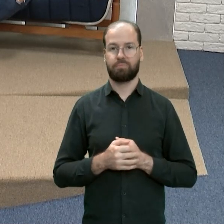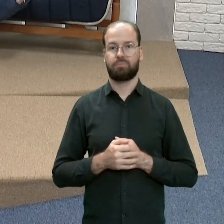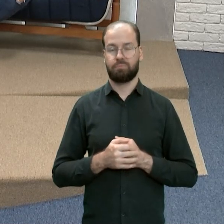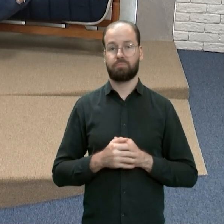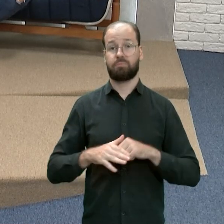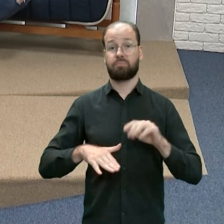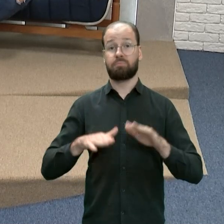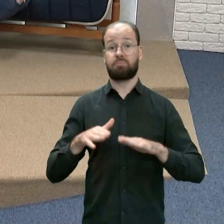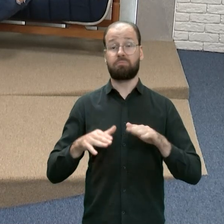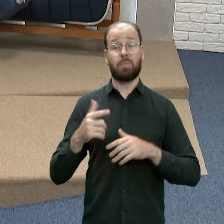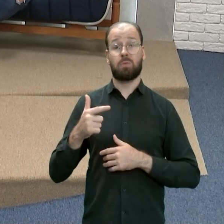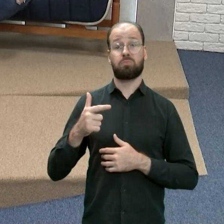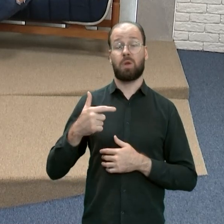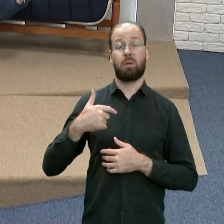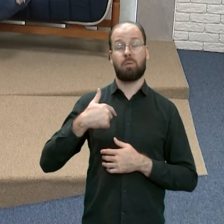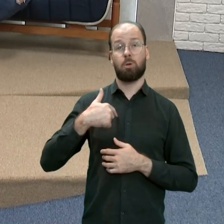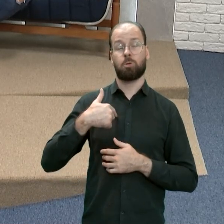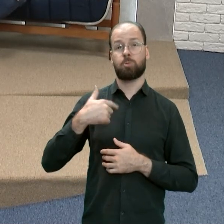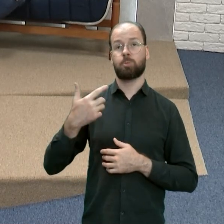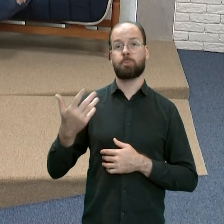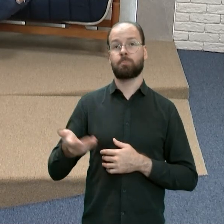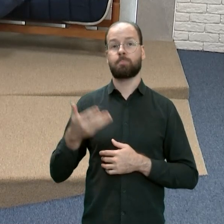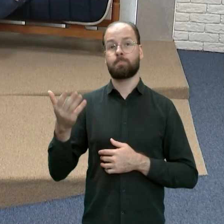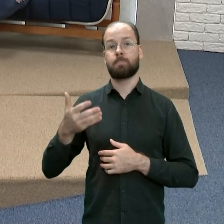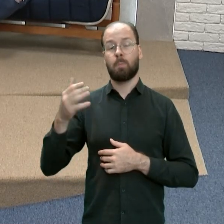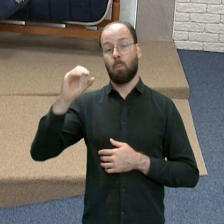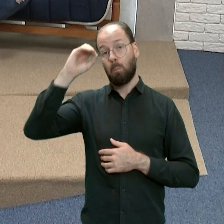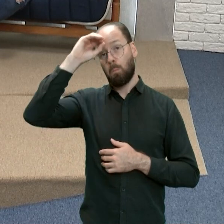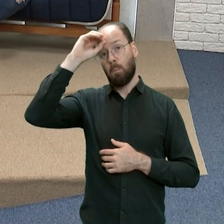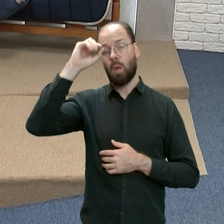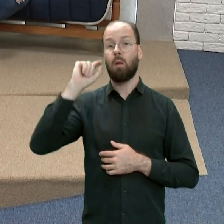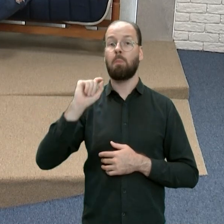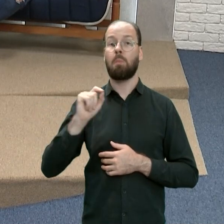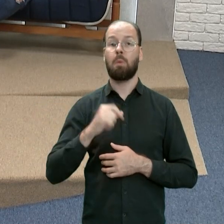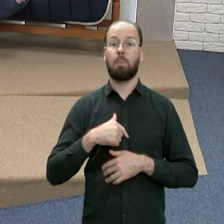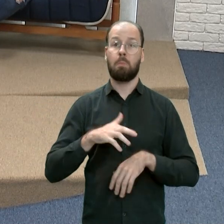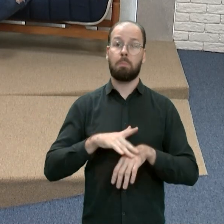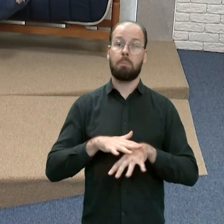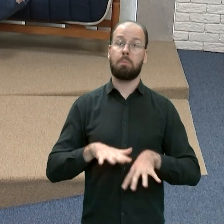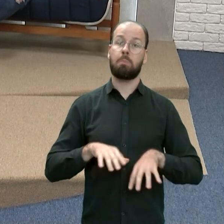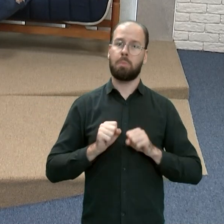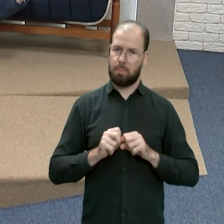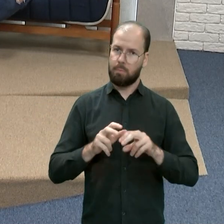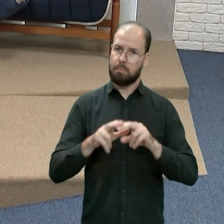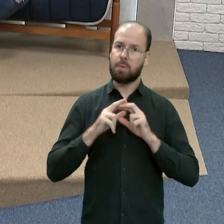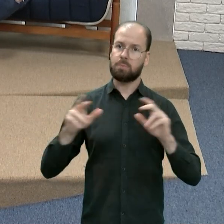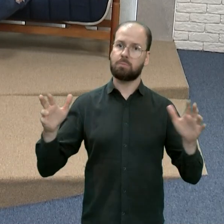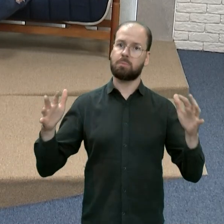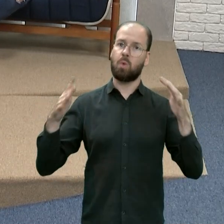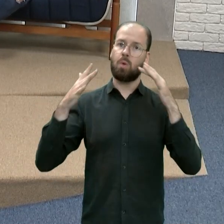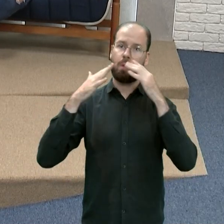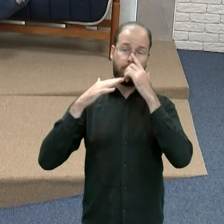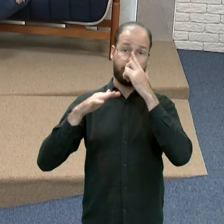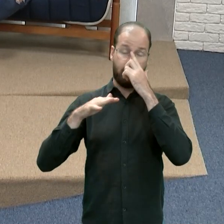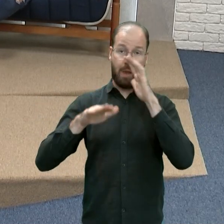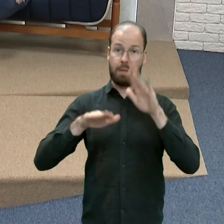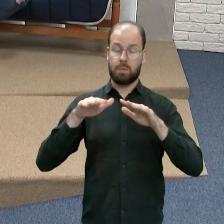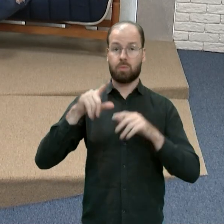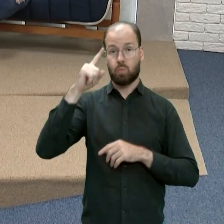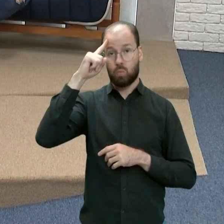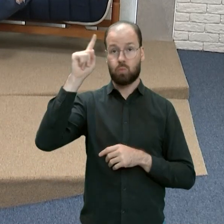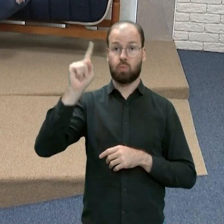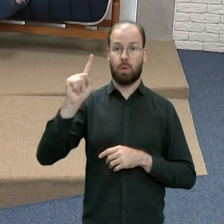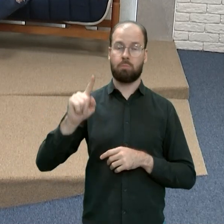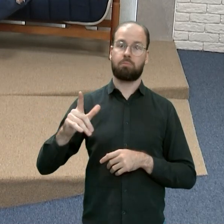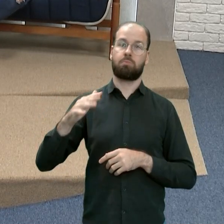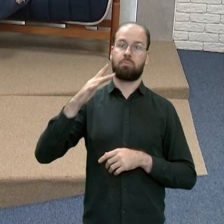vezes não tem nem noção do que propiciou isso. Justamente porque essa poeira está aí, a gente está respirando, muitas vezes não sabe o que é. E aí